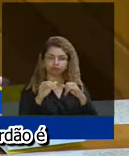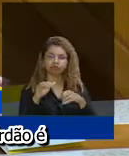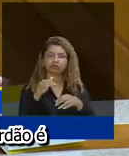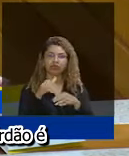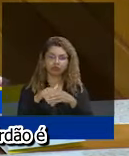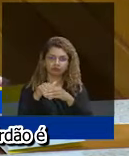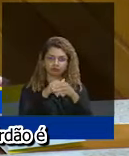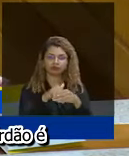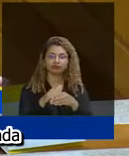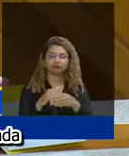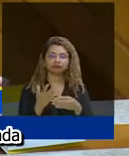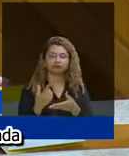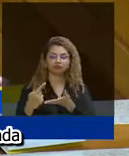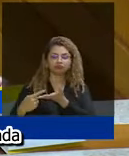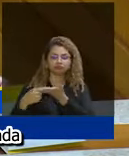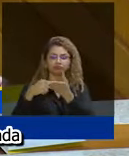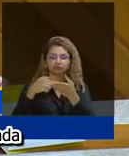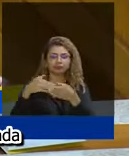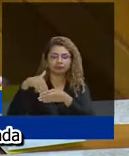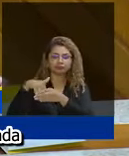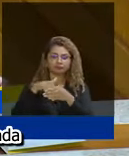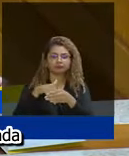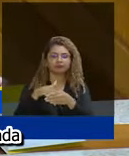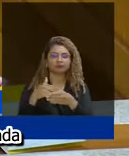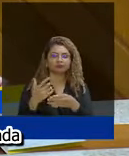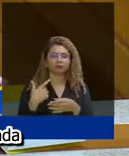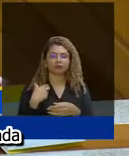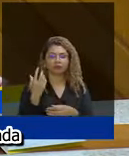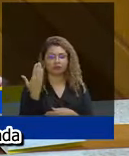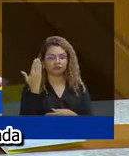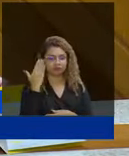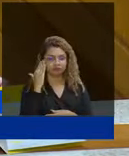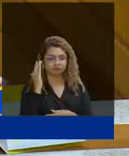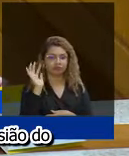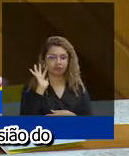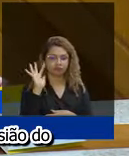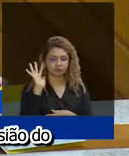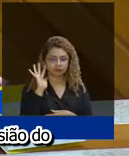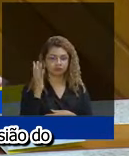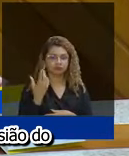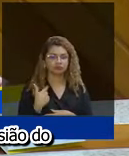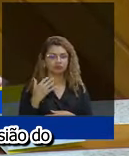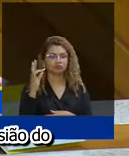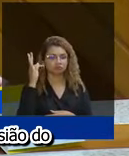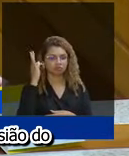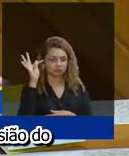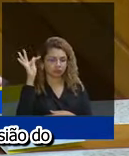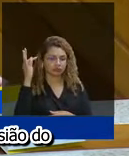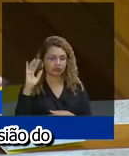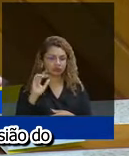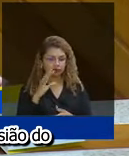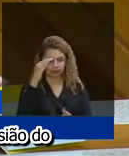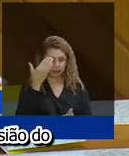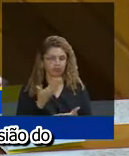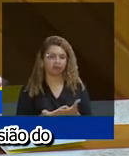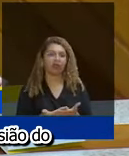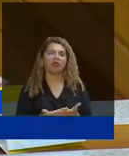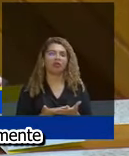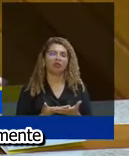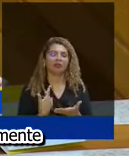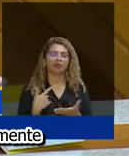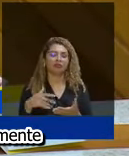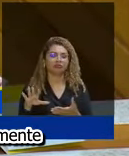do acórdão é que a mídia questionada foi detidamente analisada e a tese sustentada pelo embargante, tanto por